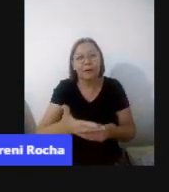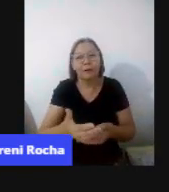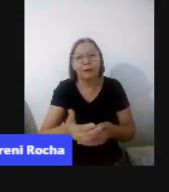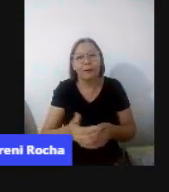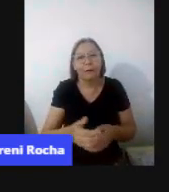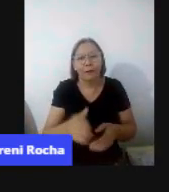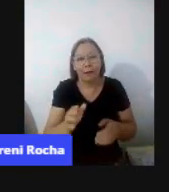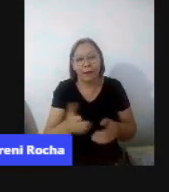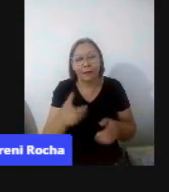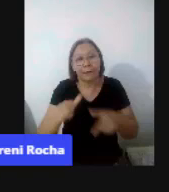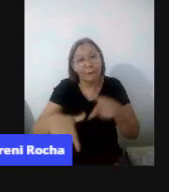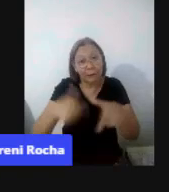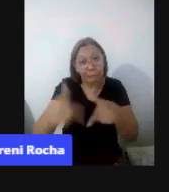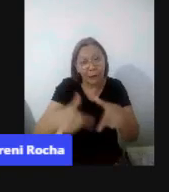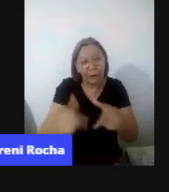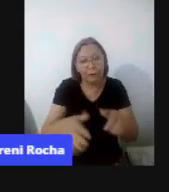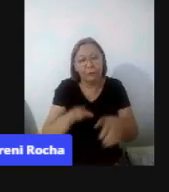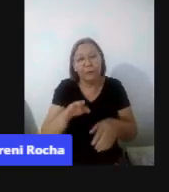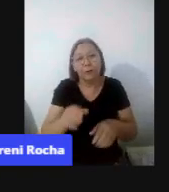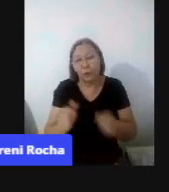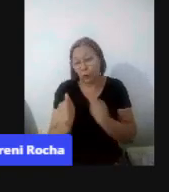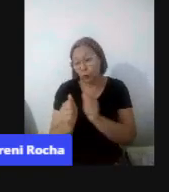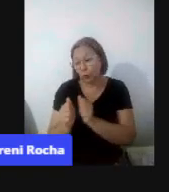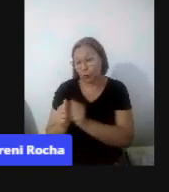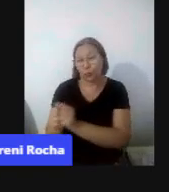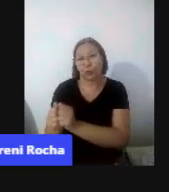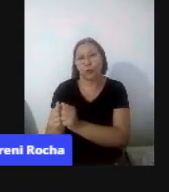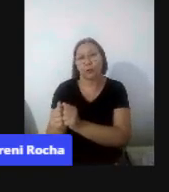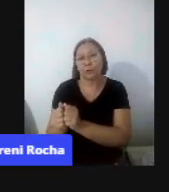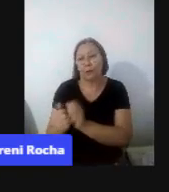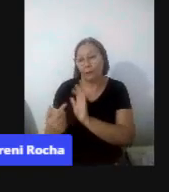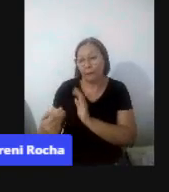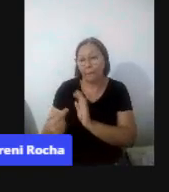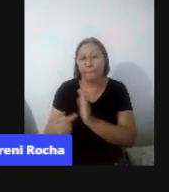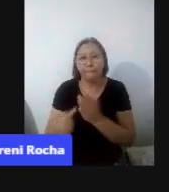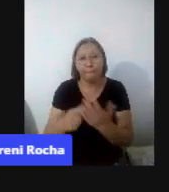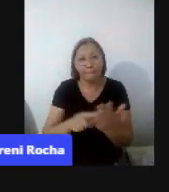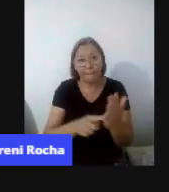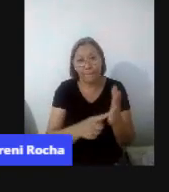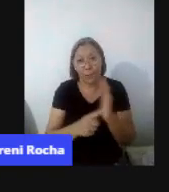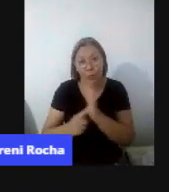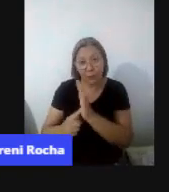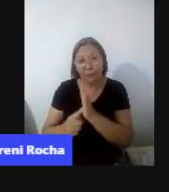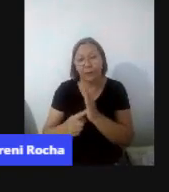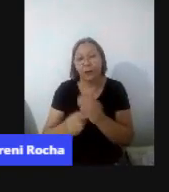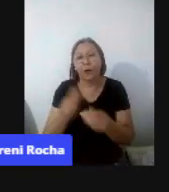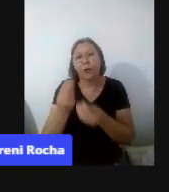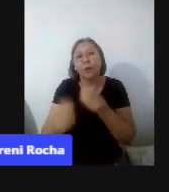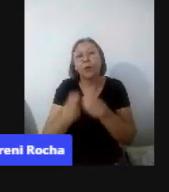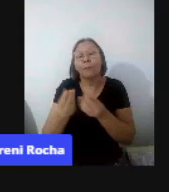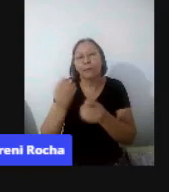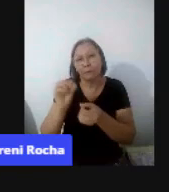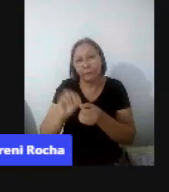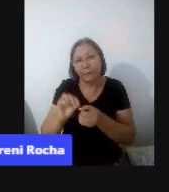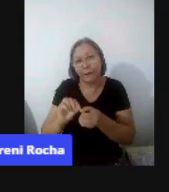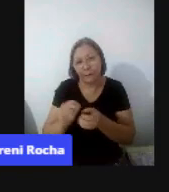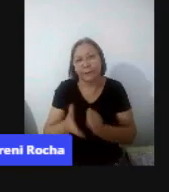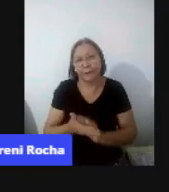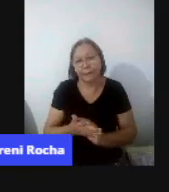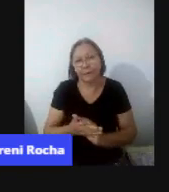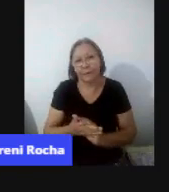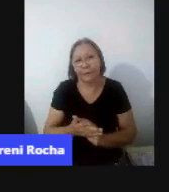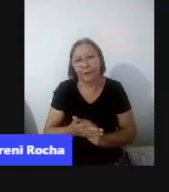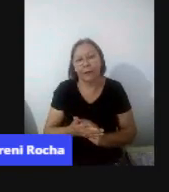mostra como fazer, ele já me ajuda, ele já contribui. Às vezes, esse meu trabalho aqui hoje, essa minha